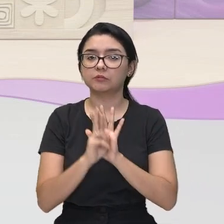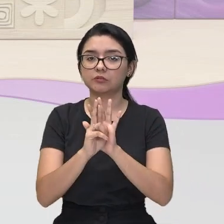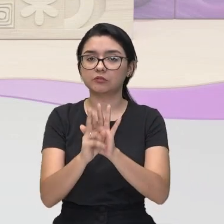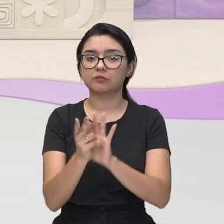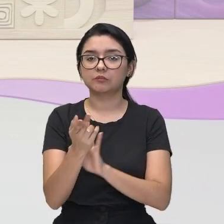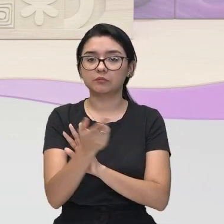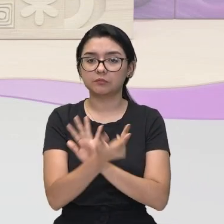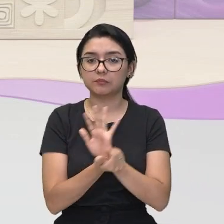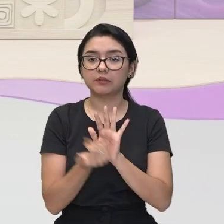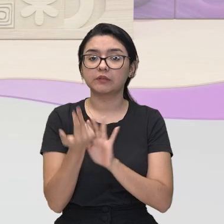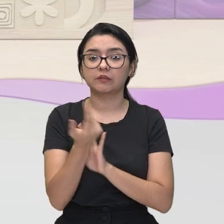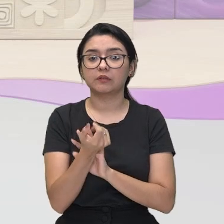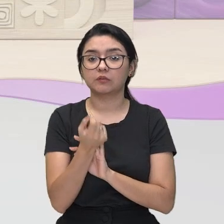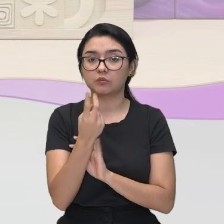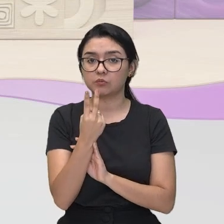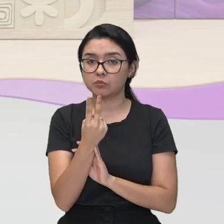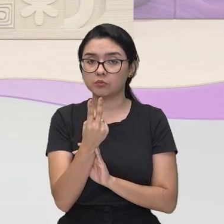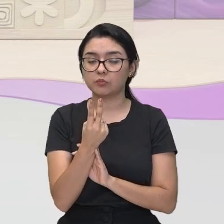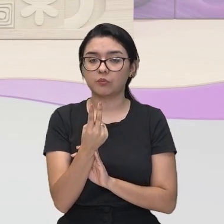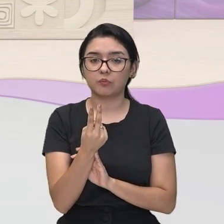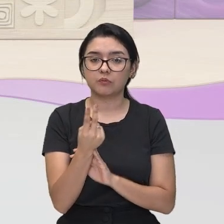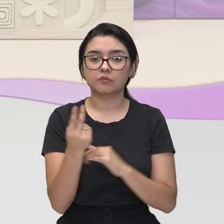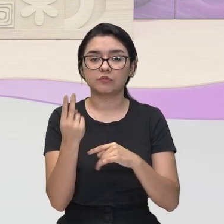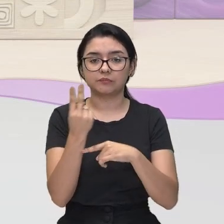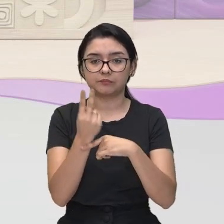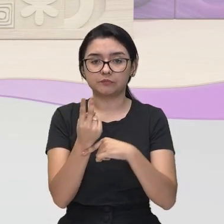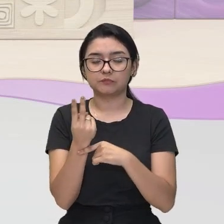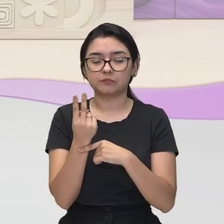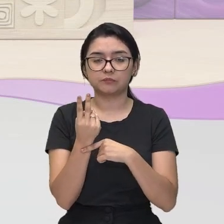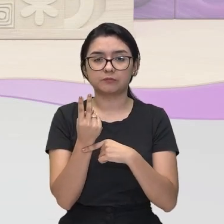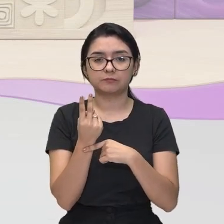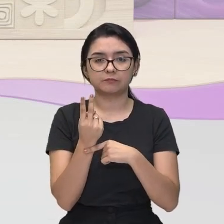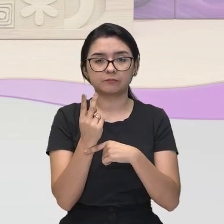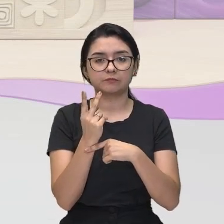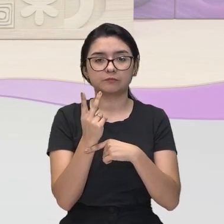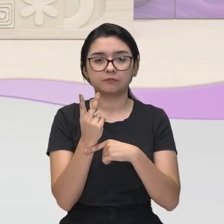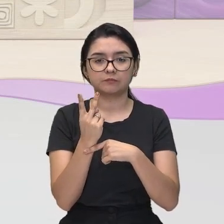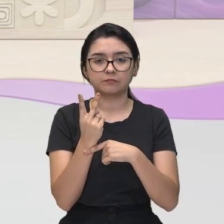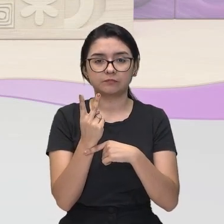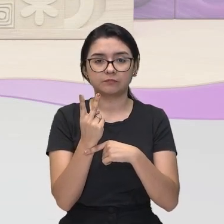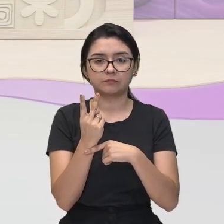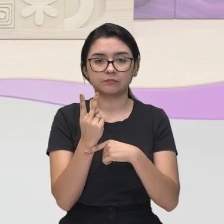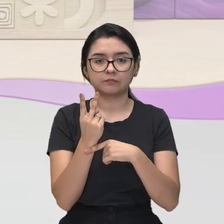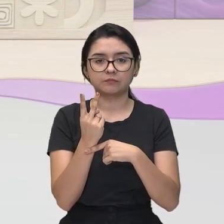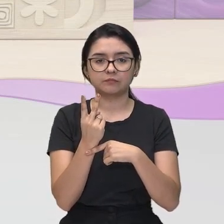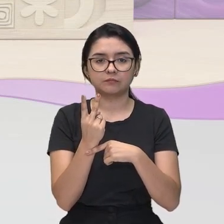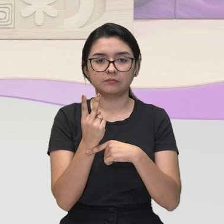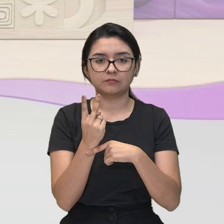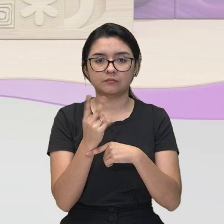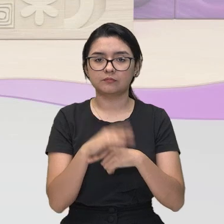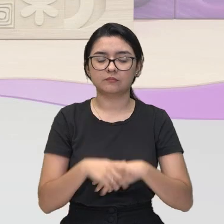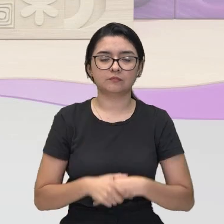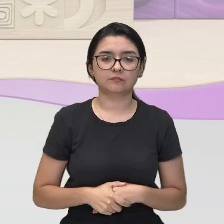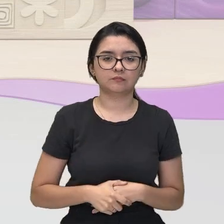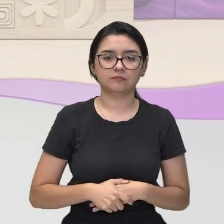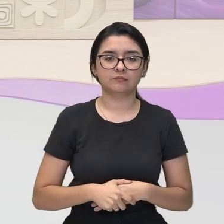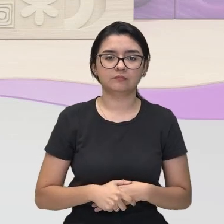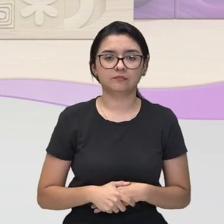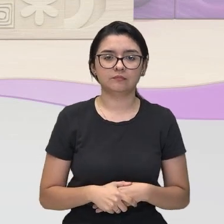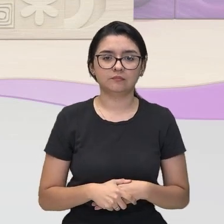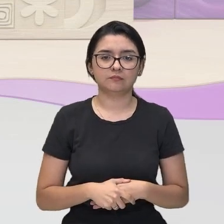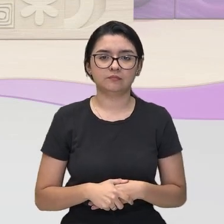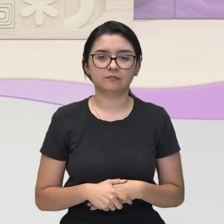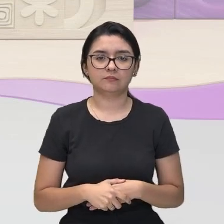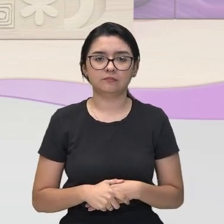Quantas partes eu pintei? Pintei duas. Então temos aqui em cima, ó, o denominador, que é quantas partes aí nós pintamos o círculo. Tá